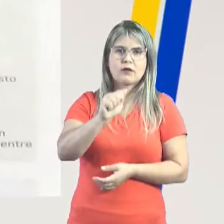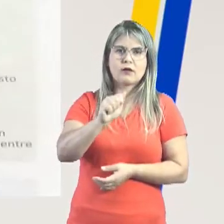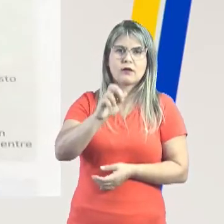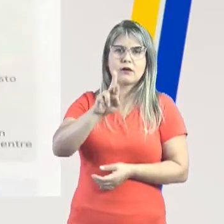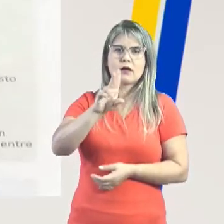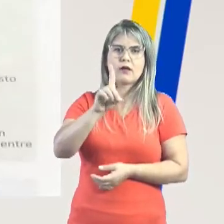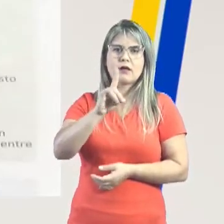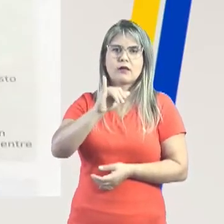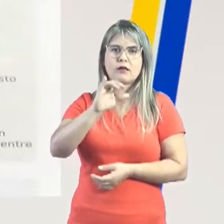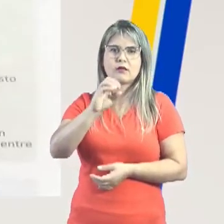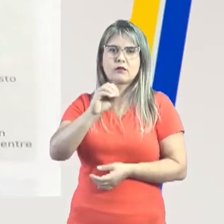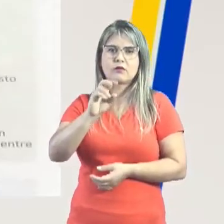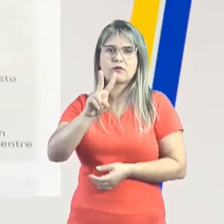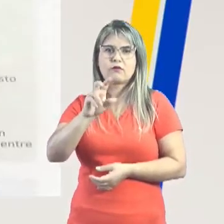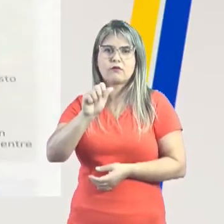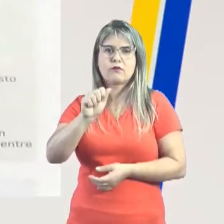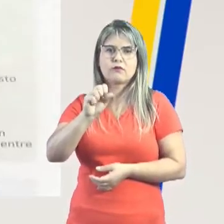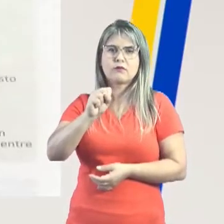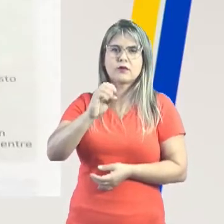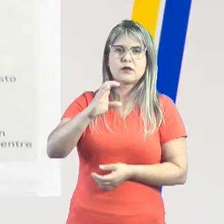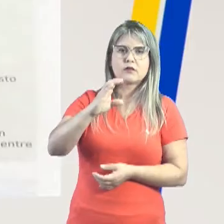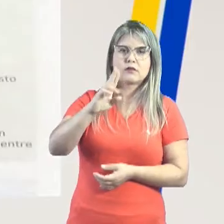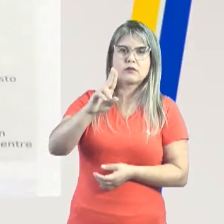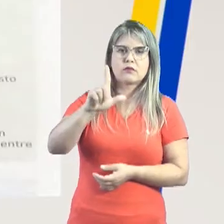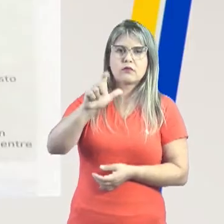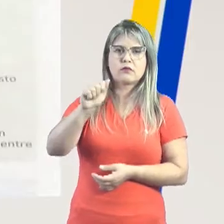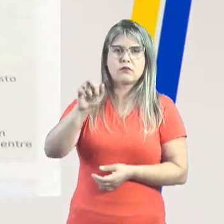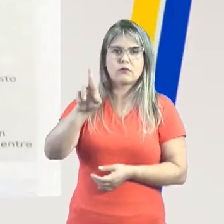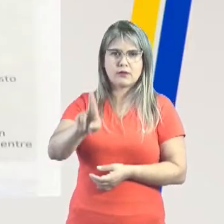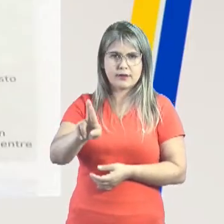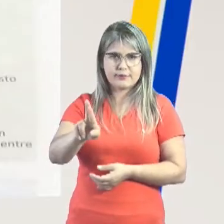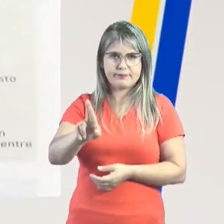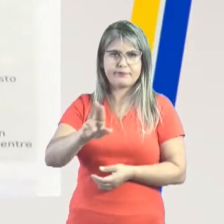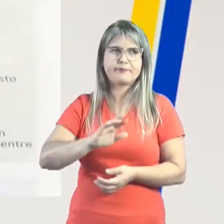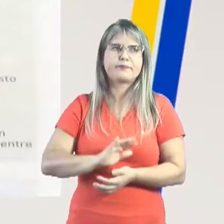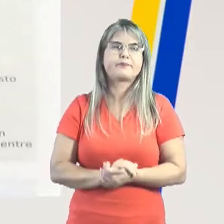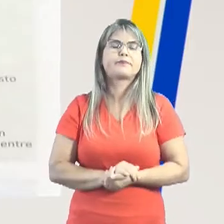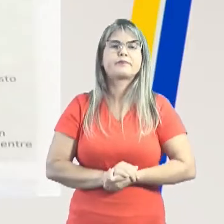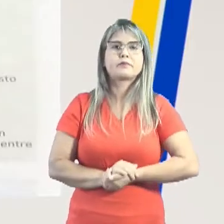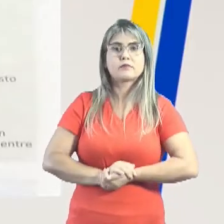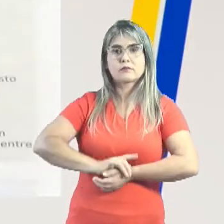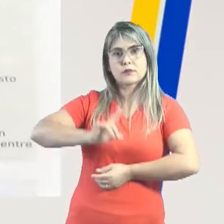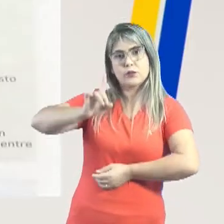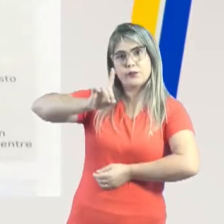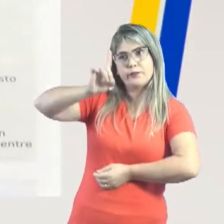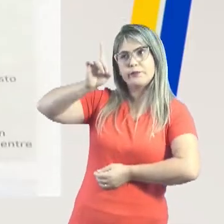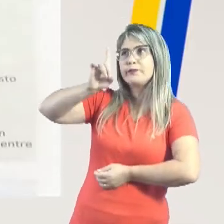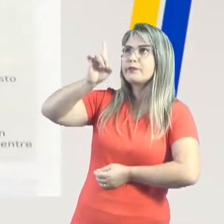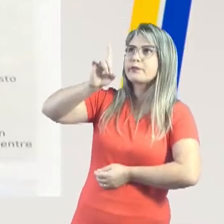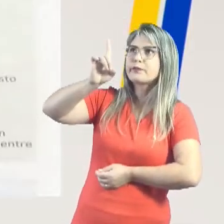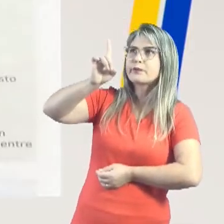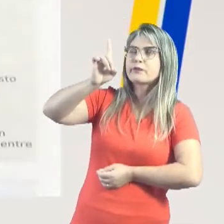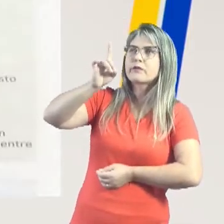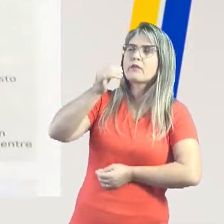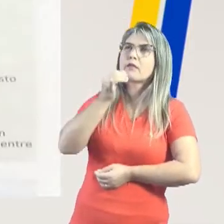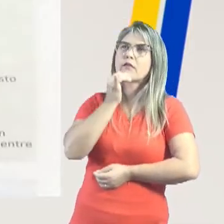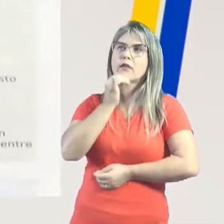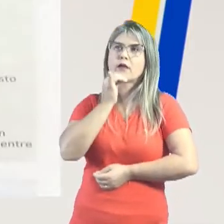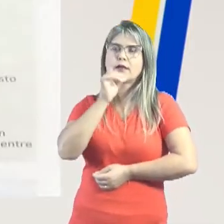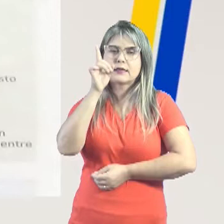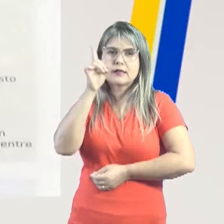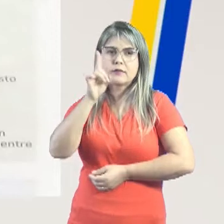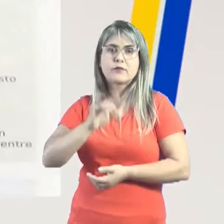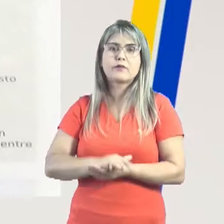dessa estrutura que compõe o sistema cardiovascular, também chamado de sistema circulatório,